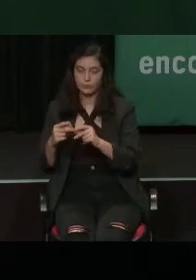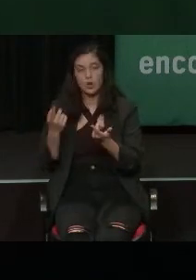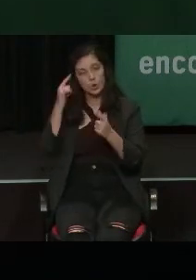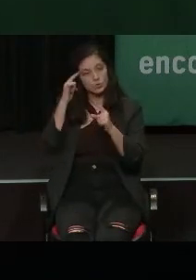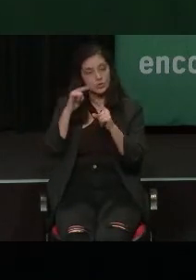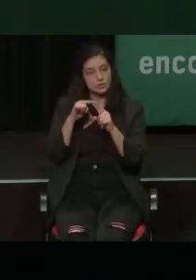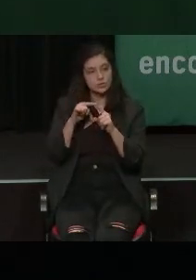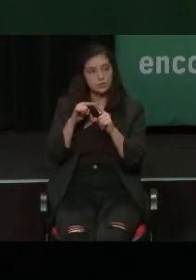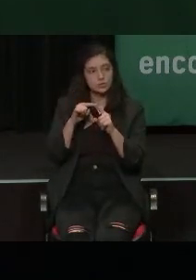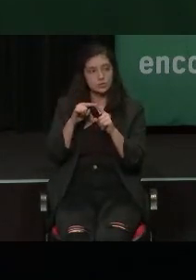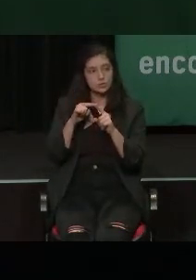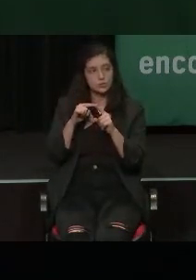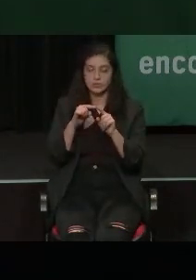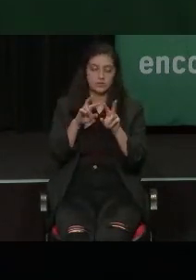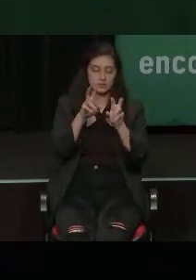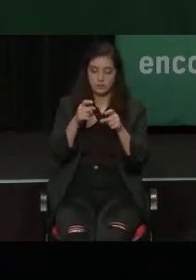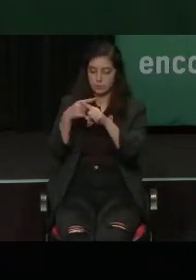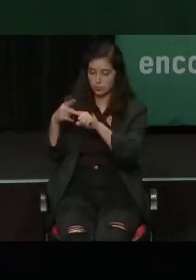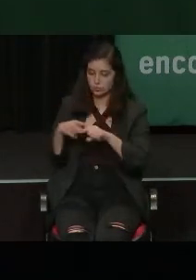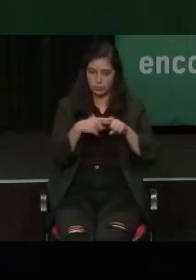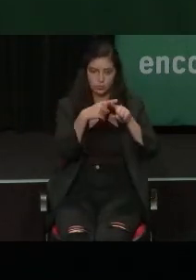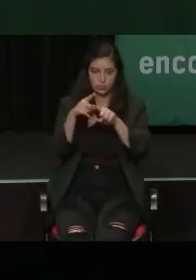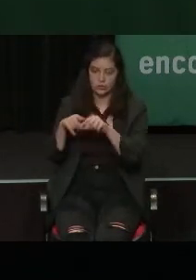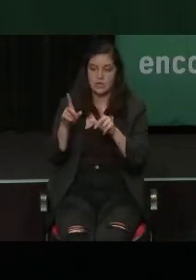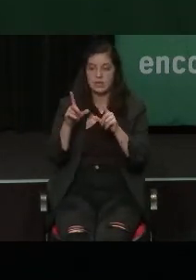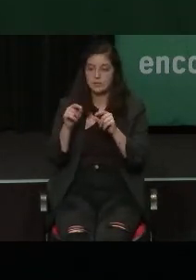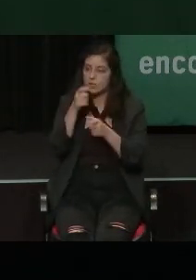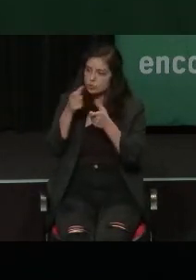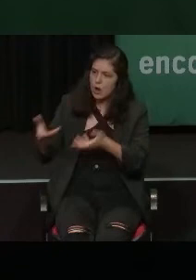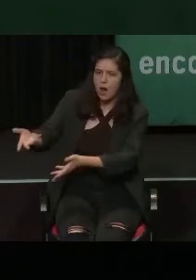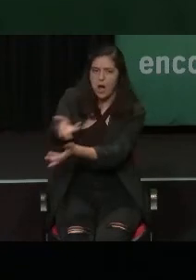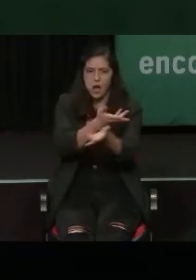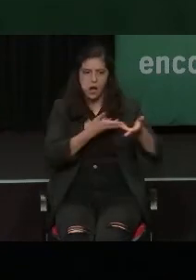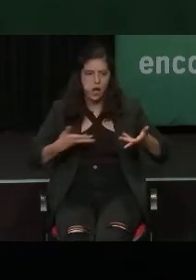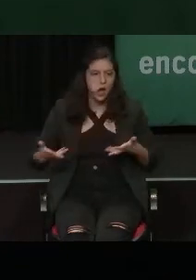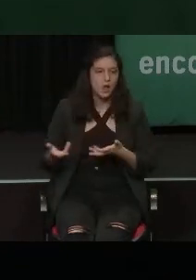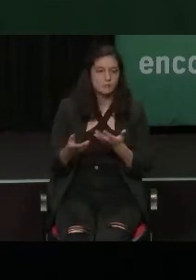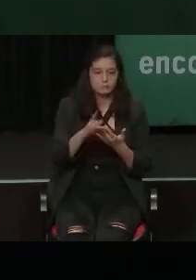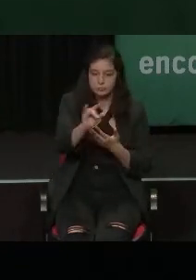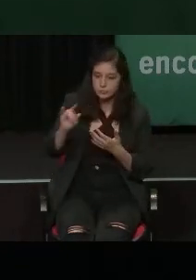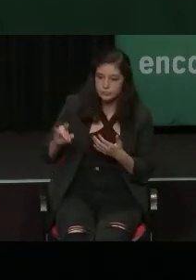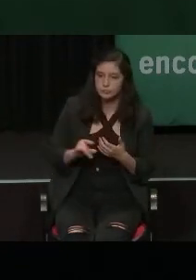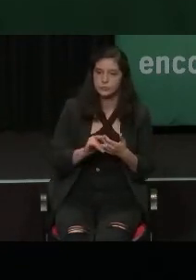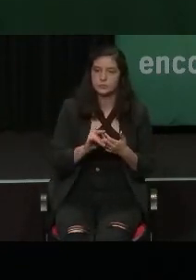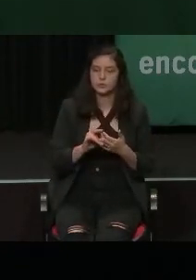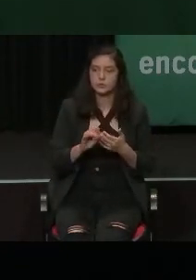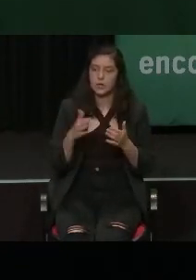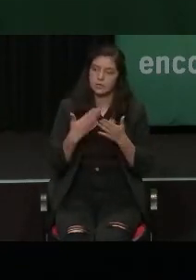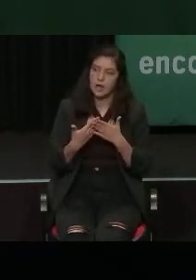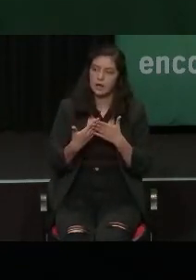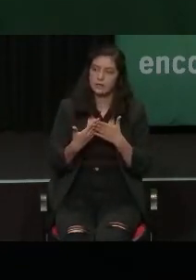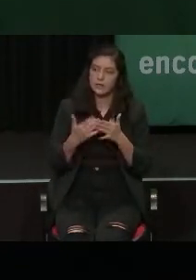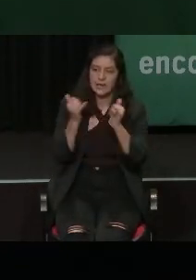forma multidisciplinar e com o envolvimento das pessoas, das regiões e promover a crescente